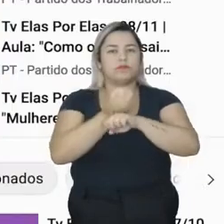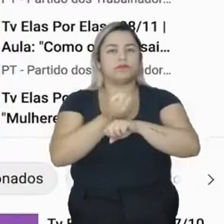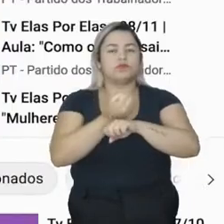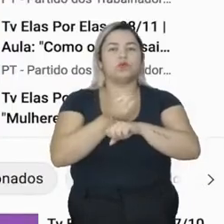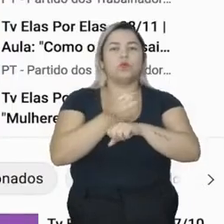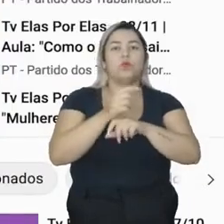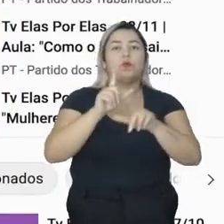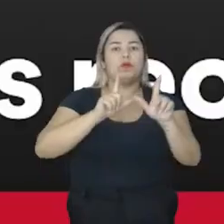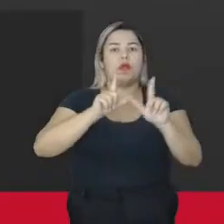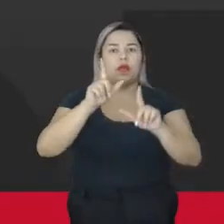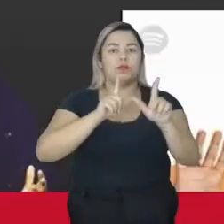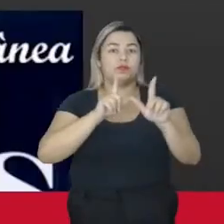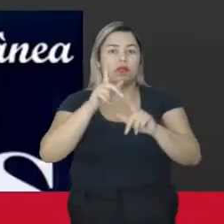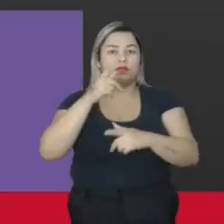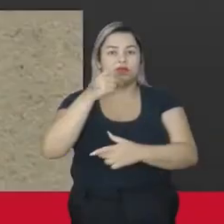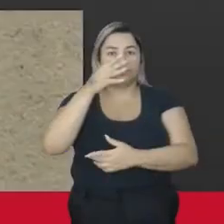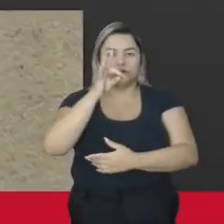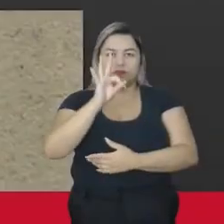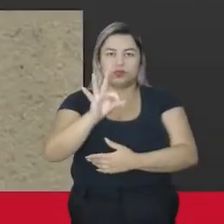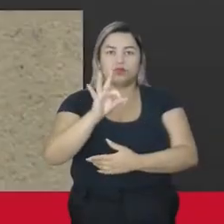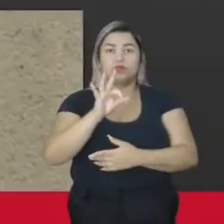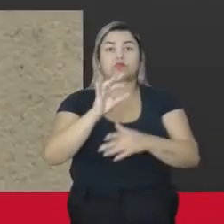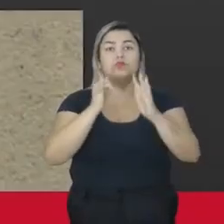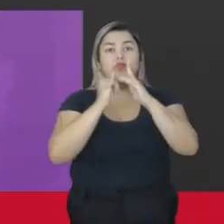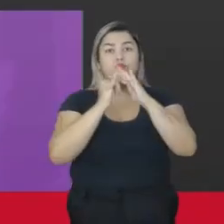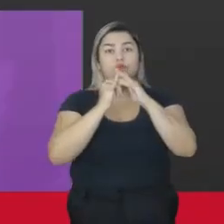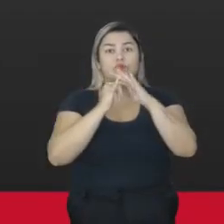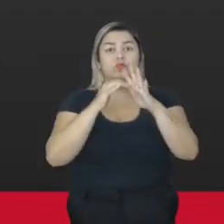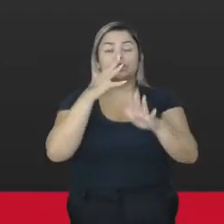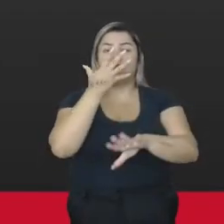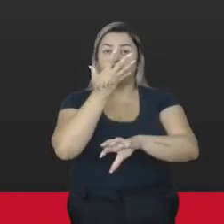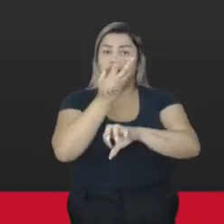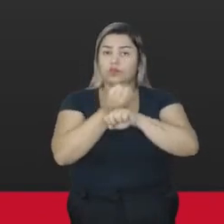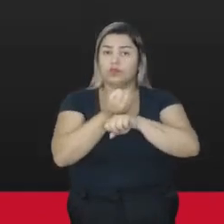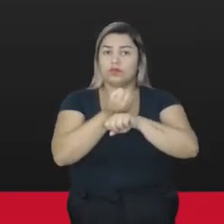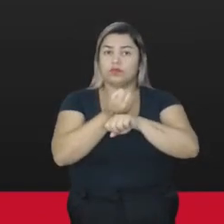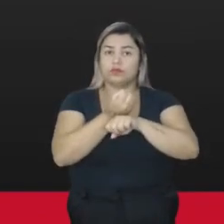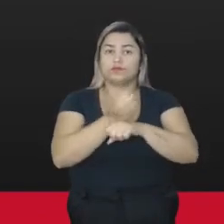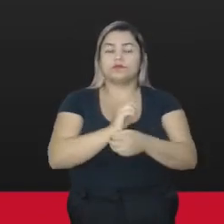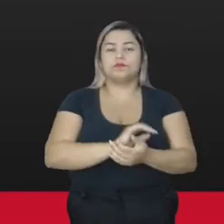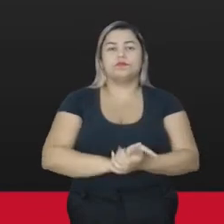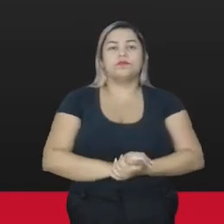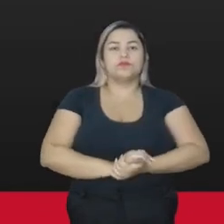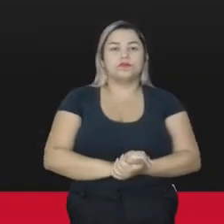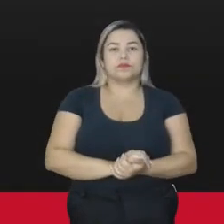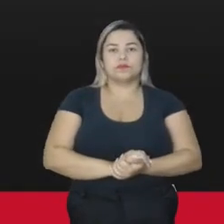canal da TVPT no YouTube ou em formato de podcast no Spotify.